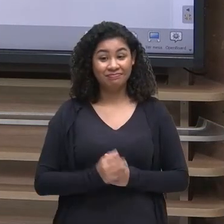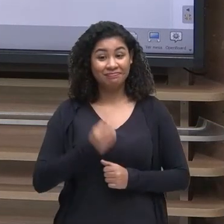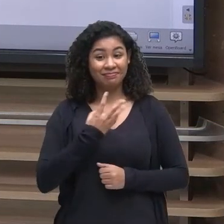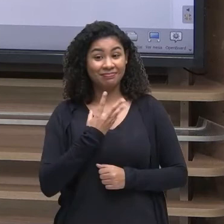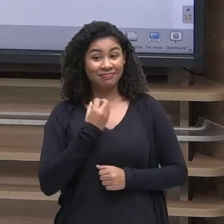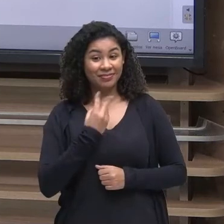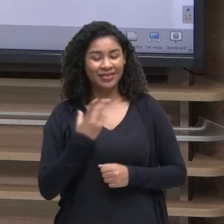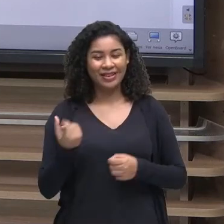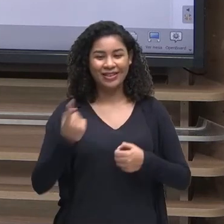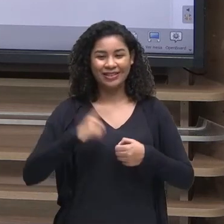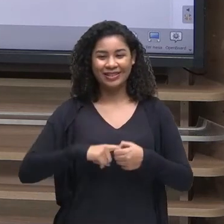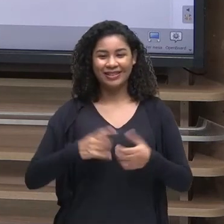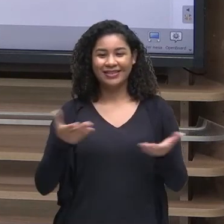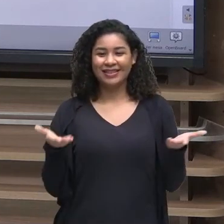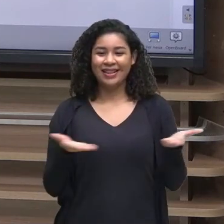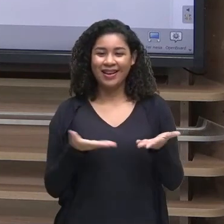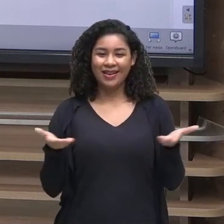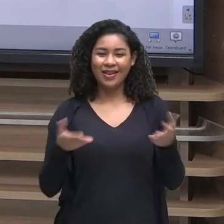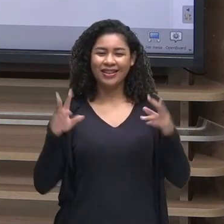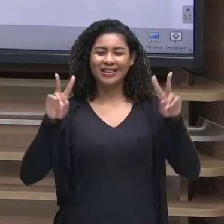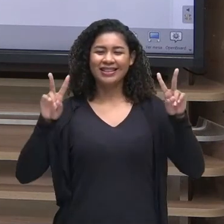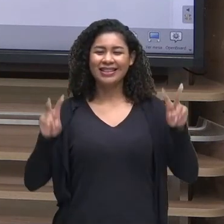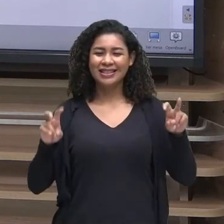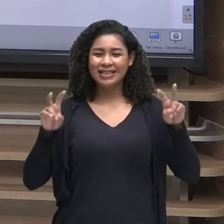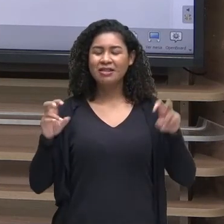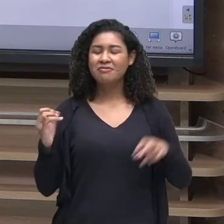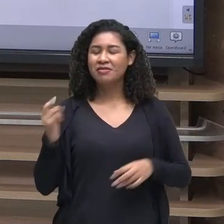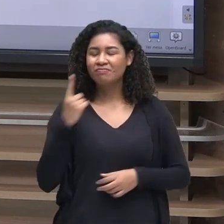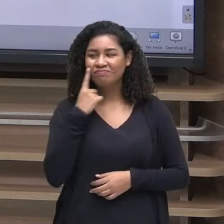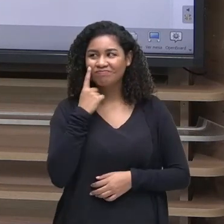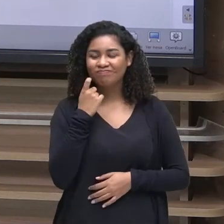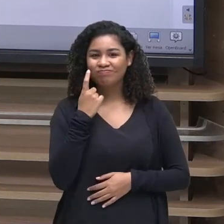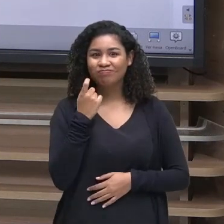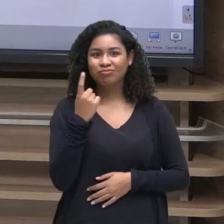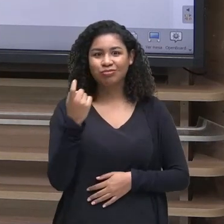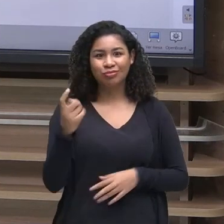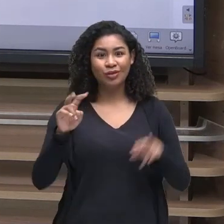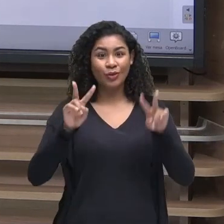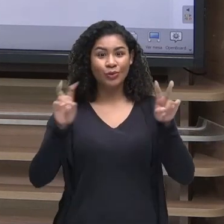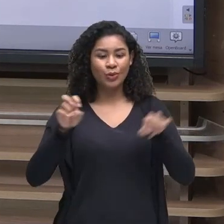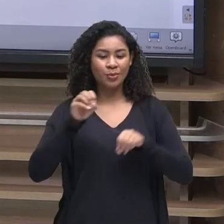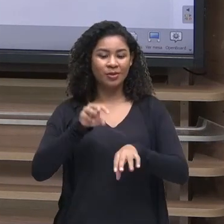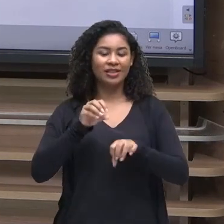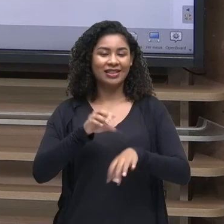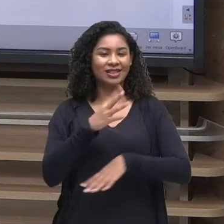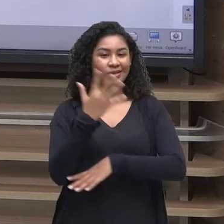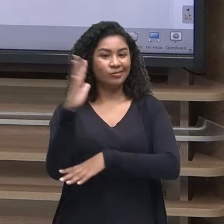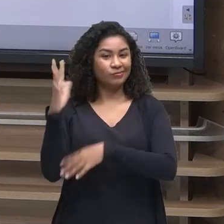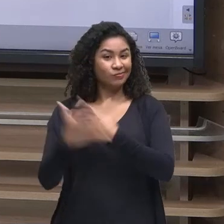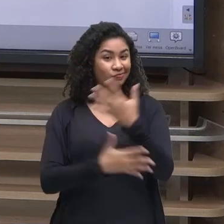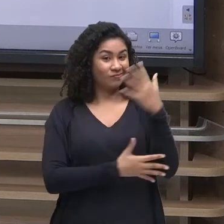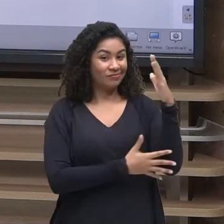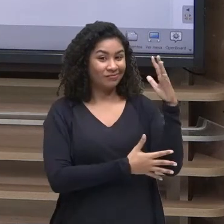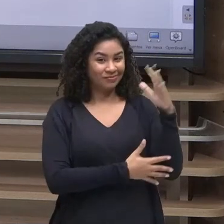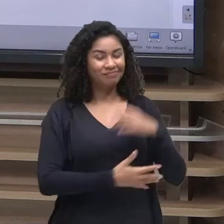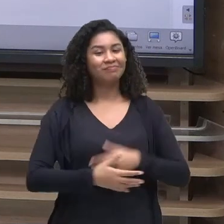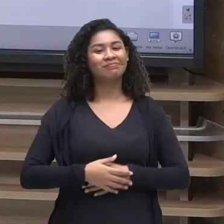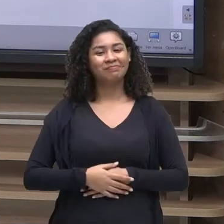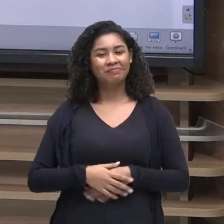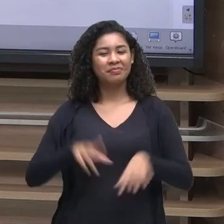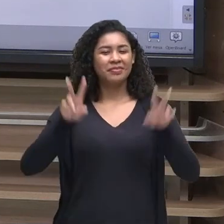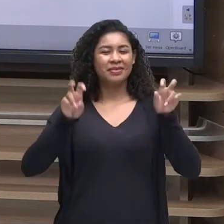bem, estamos de volta com esse assunto muito interessante sobre a educação ambiental, meio ambiente. Esse assunto